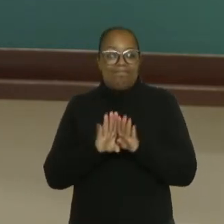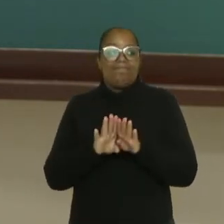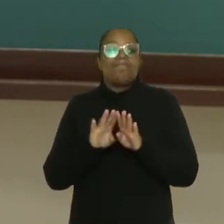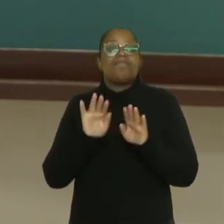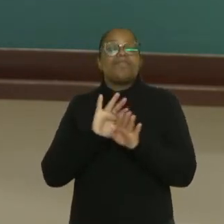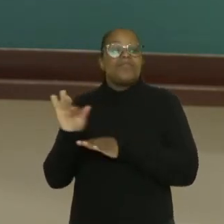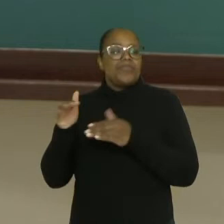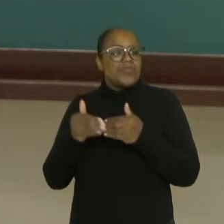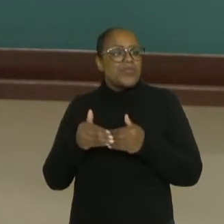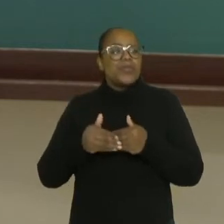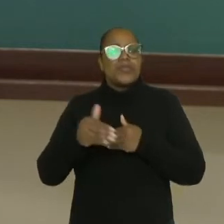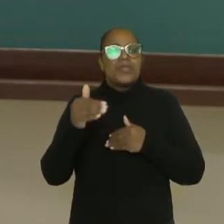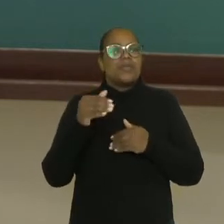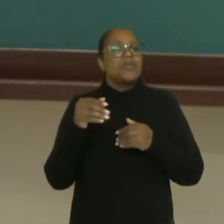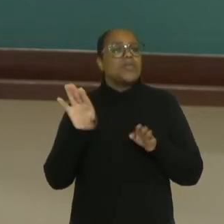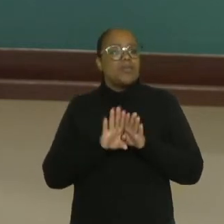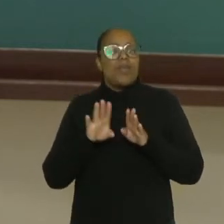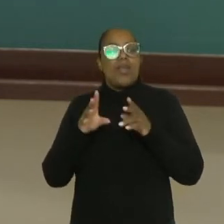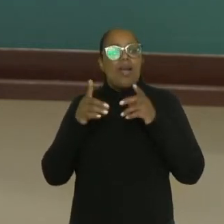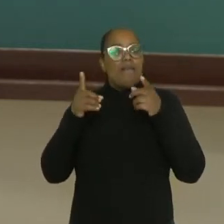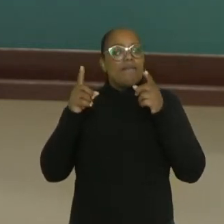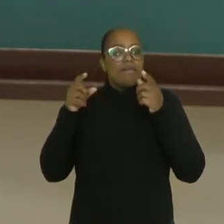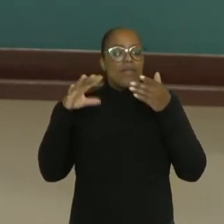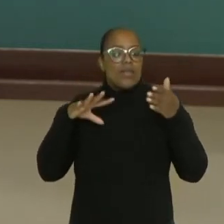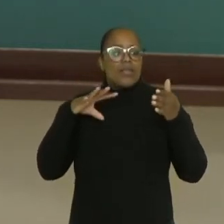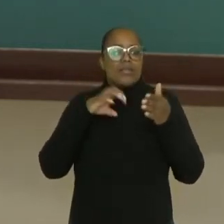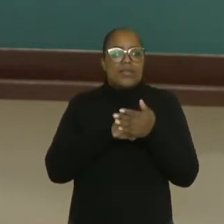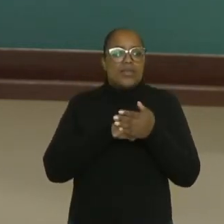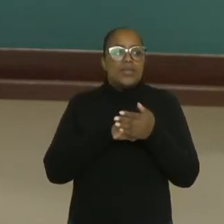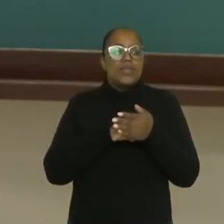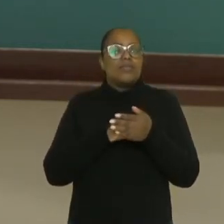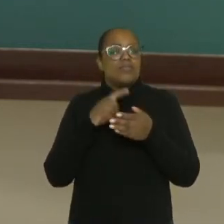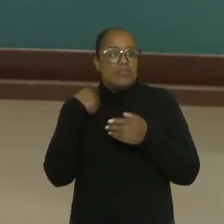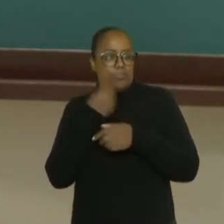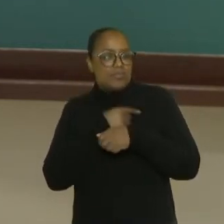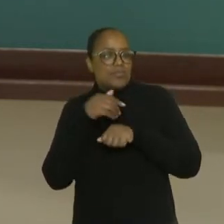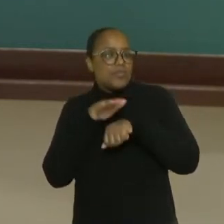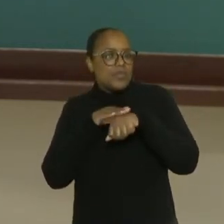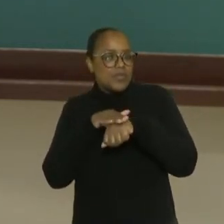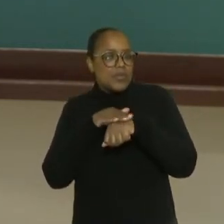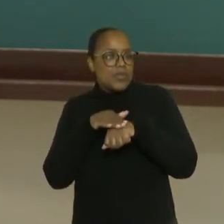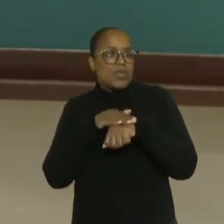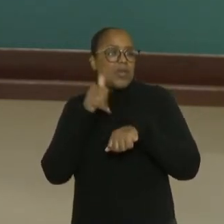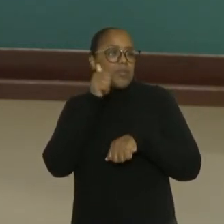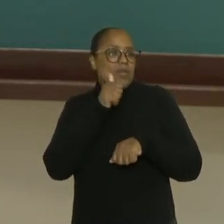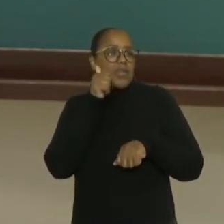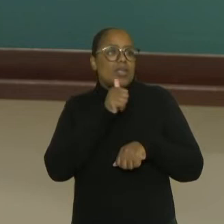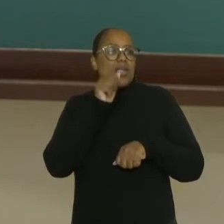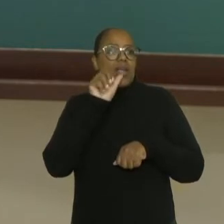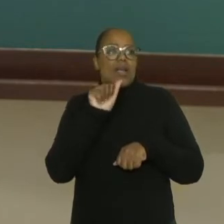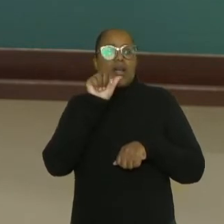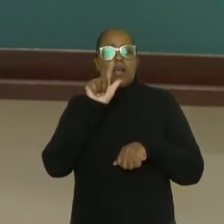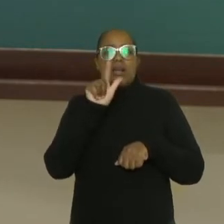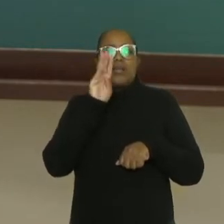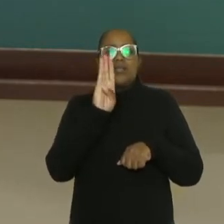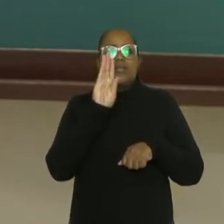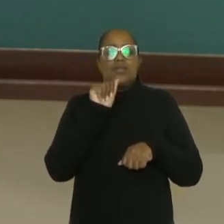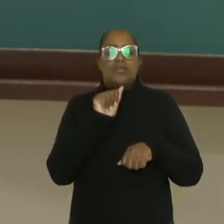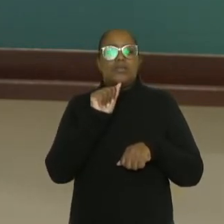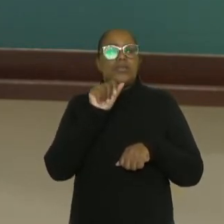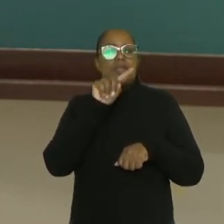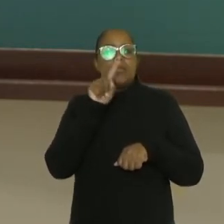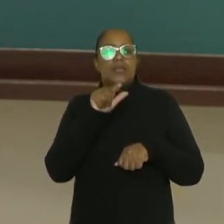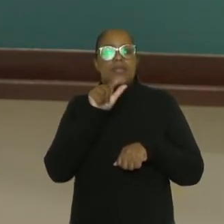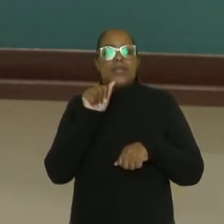Continuando na sociologia da violência, vamos conversar agora com a antropóloga Alba Zaluar,